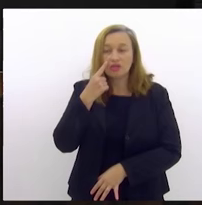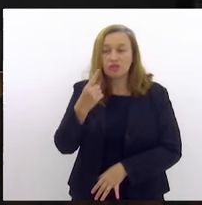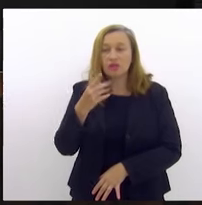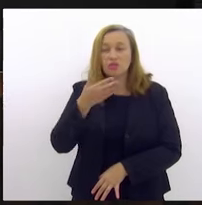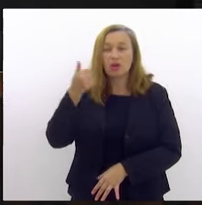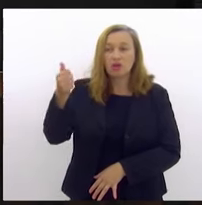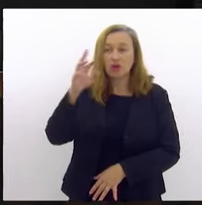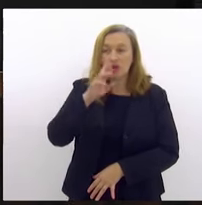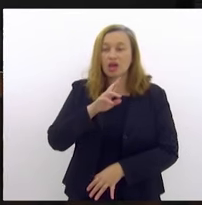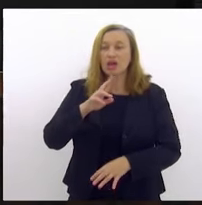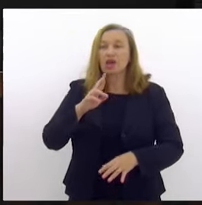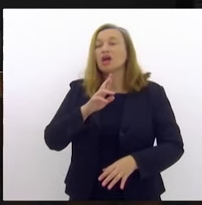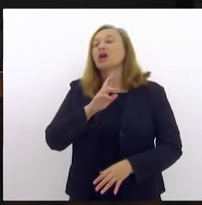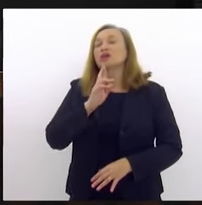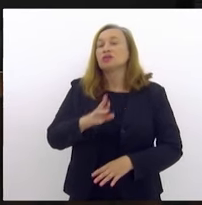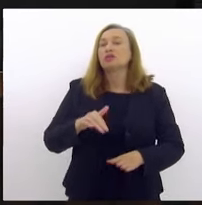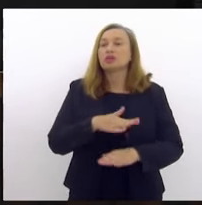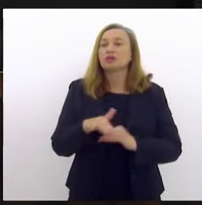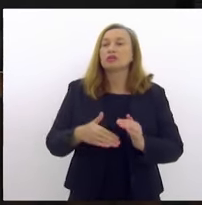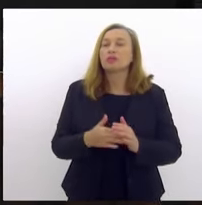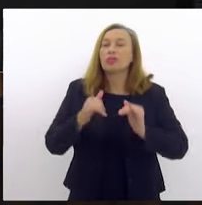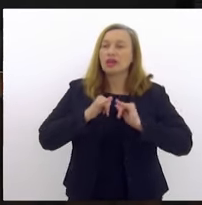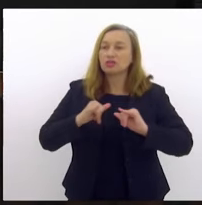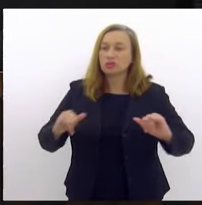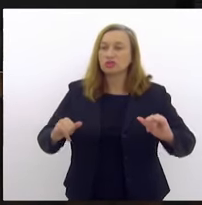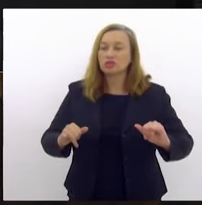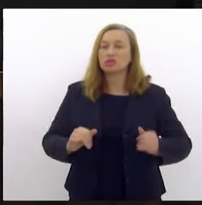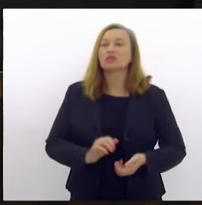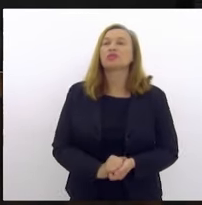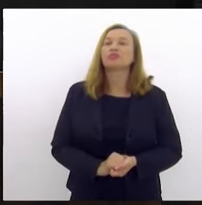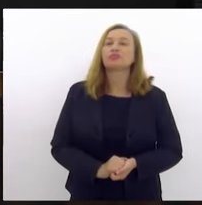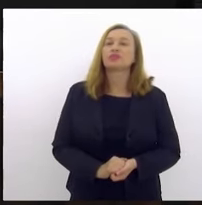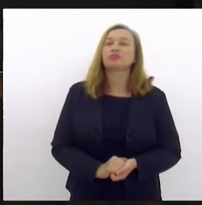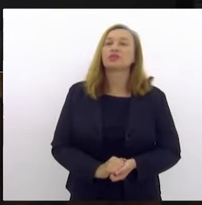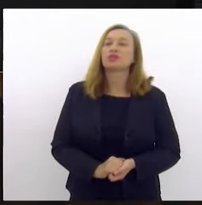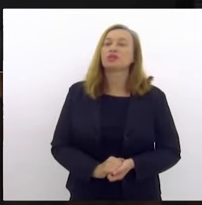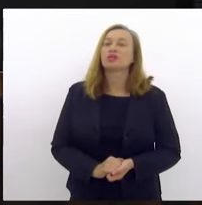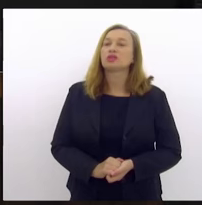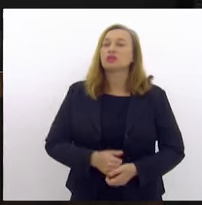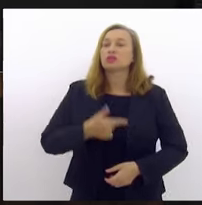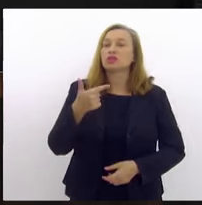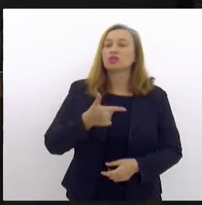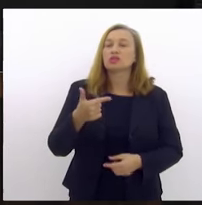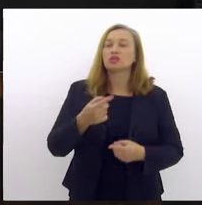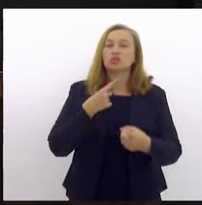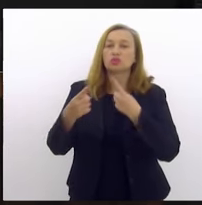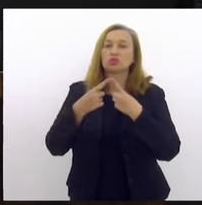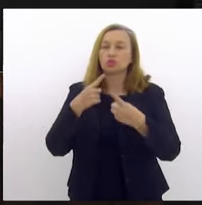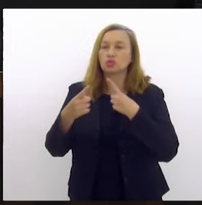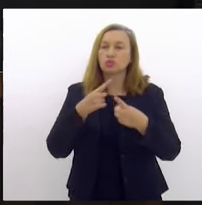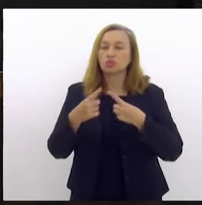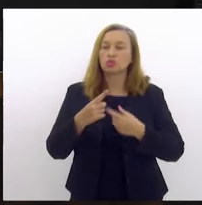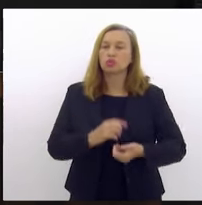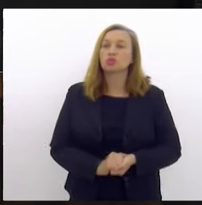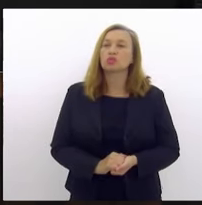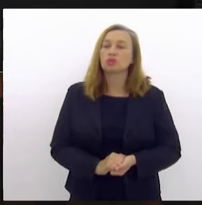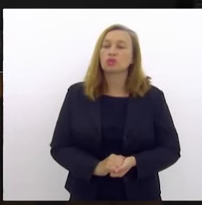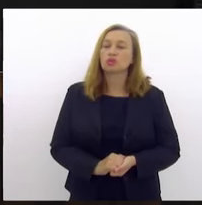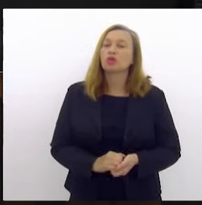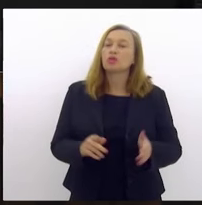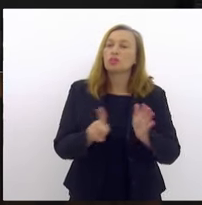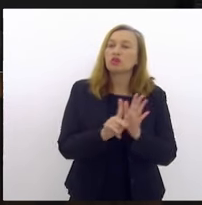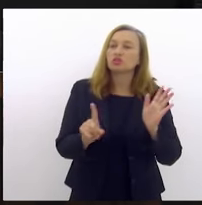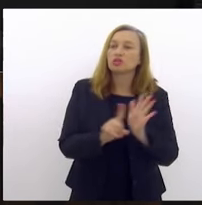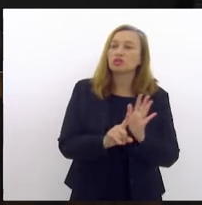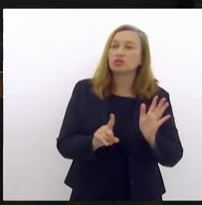para todos. Anuncio, em tramitação ordinária, em segunda discussão, redação do vencido,